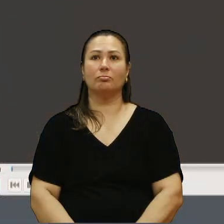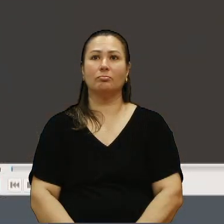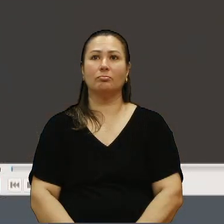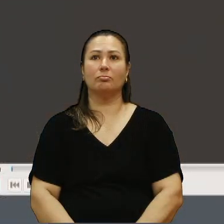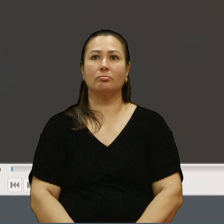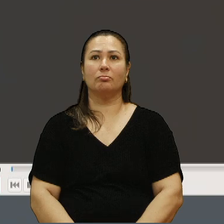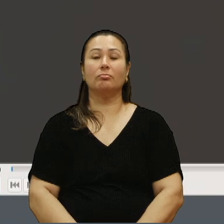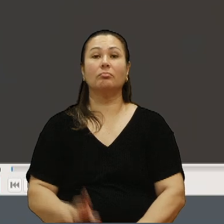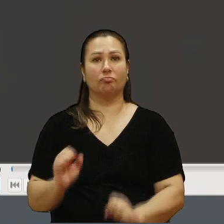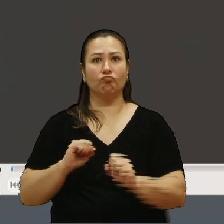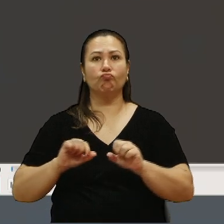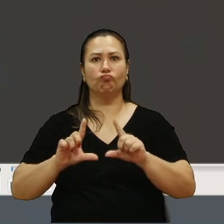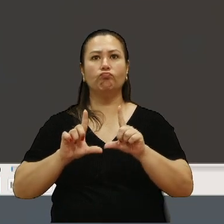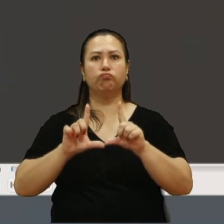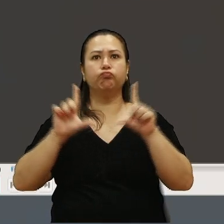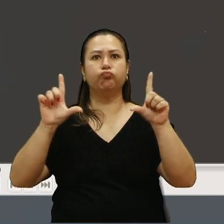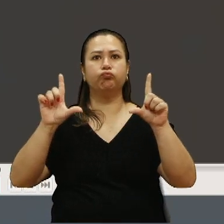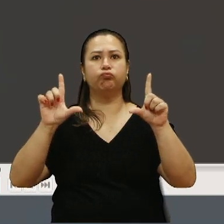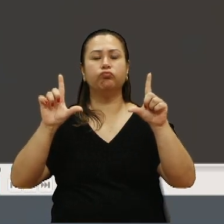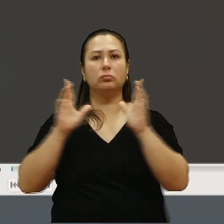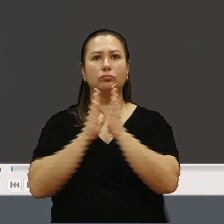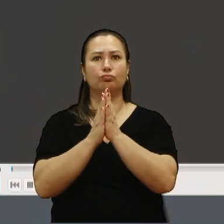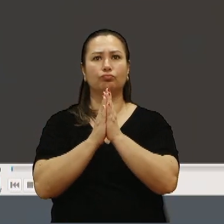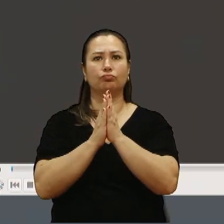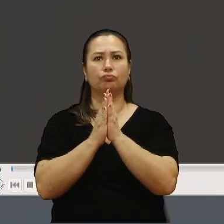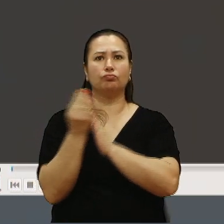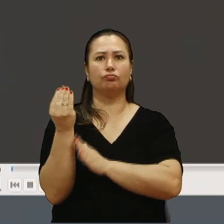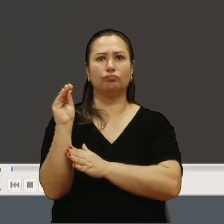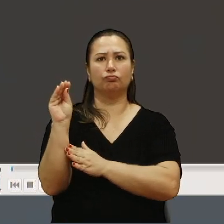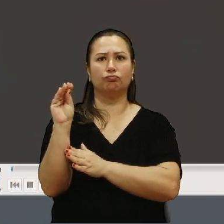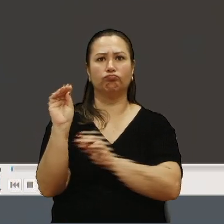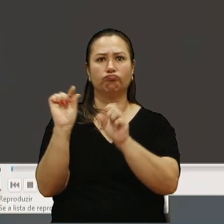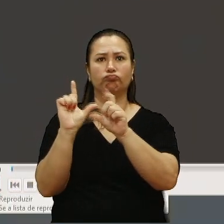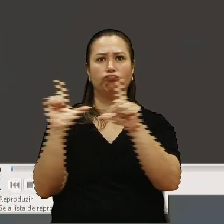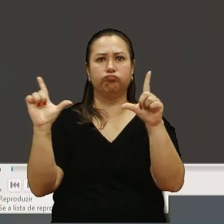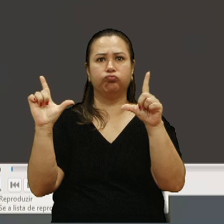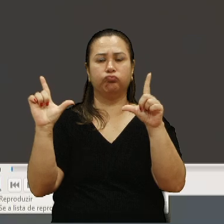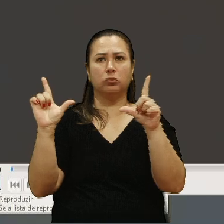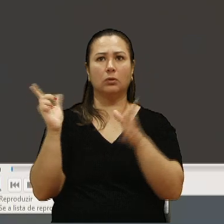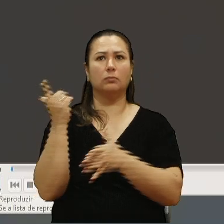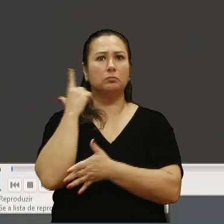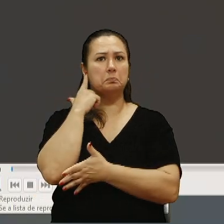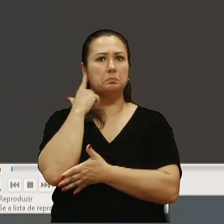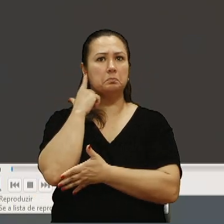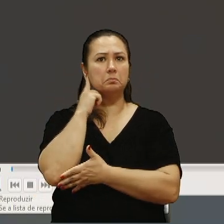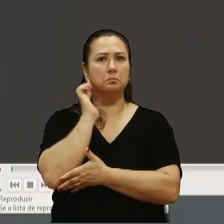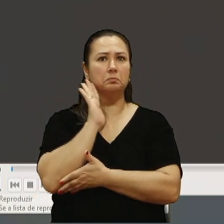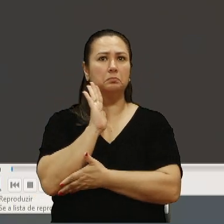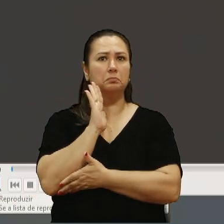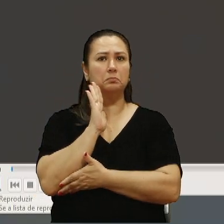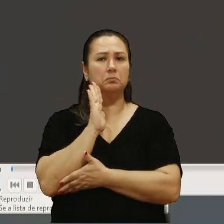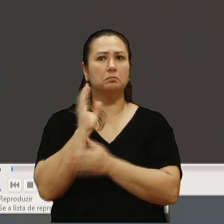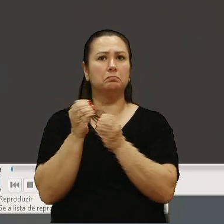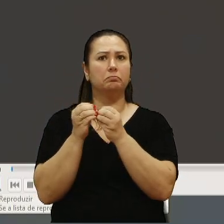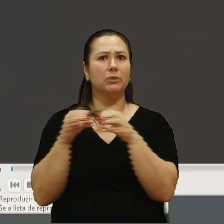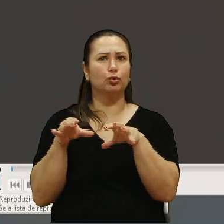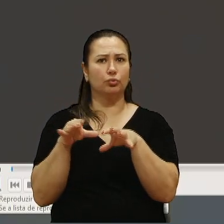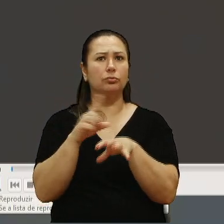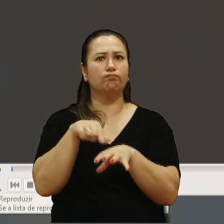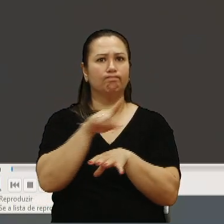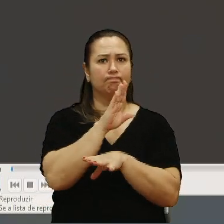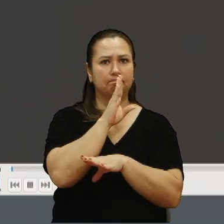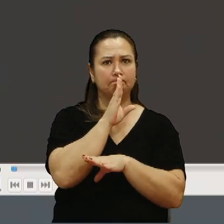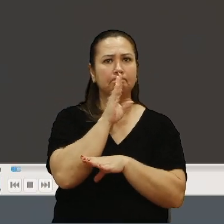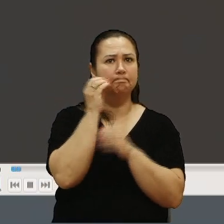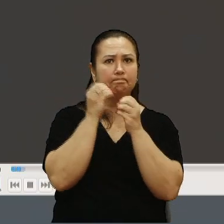Aí, tá no telão. Bota no telão aqui, por favor. Acho que tem que suspender a sessão, presidente. Para não prejudicar os colegas.